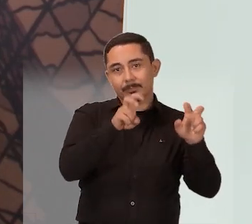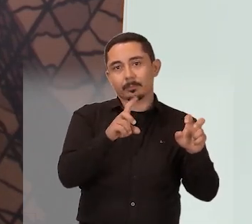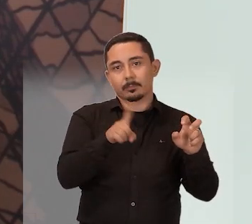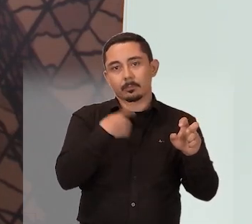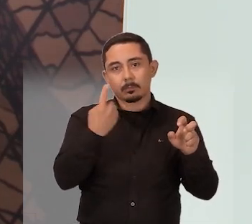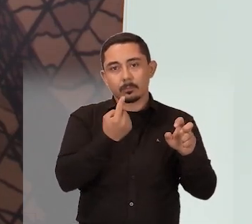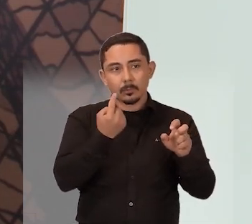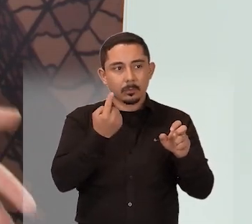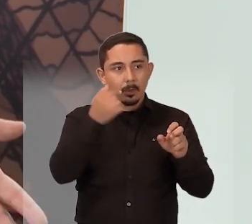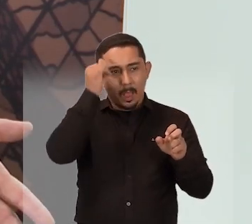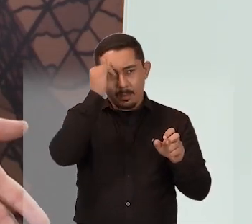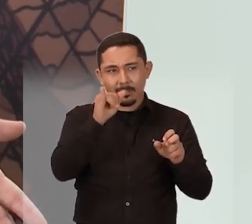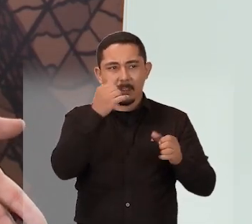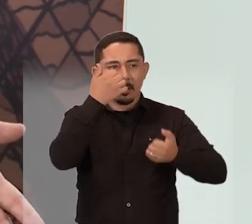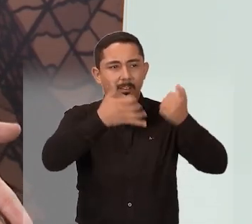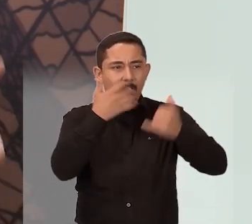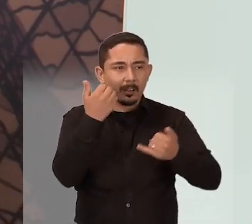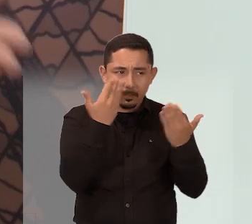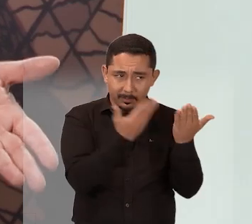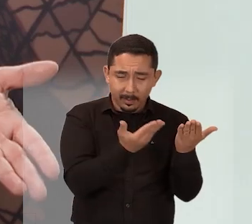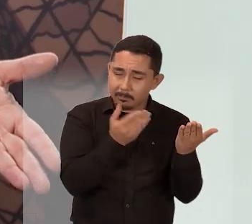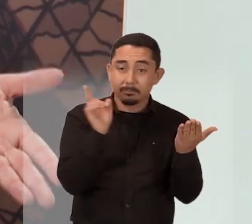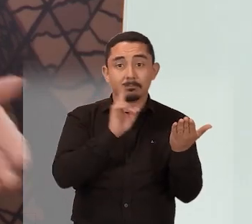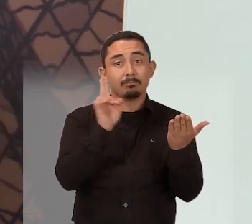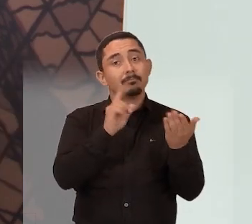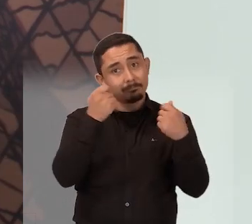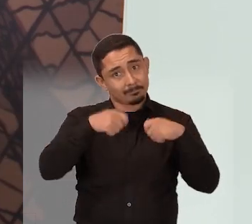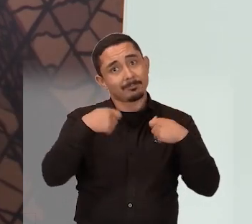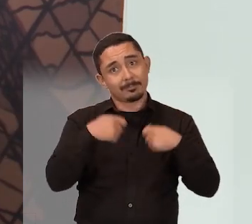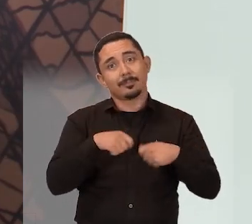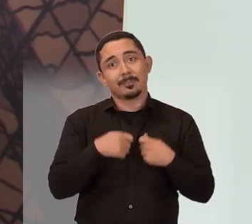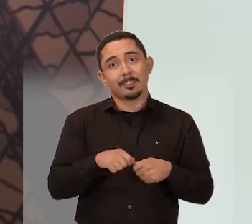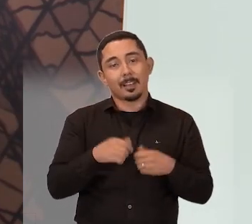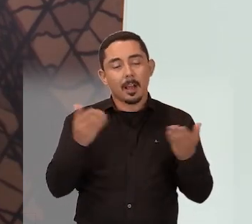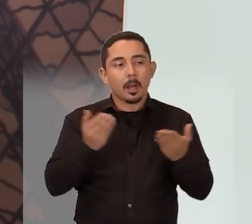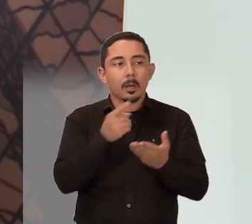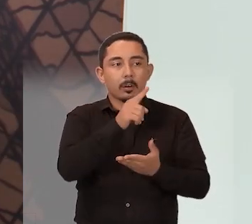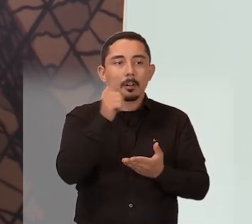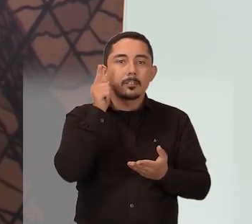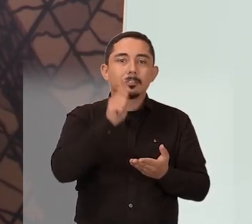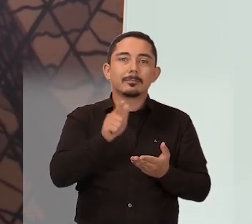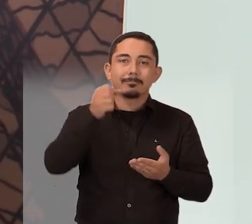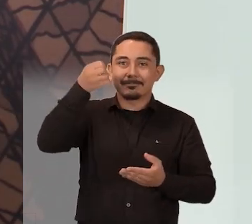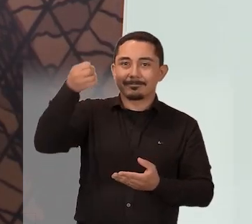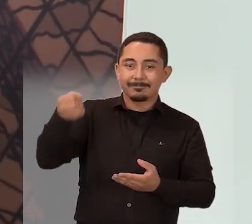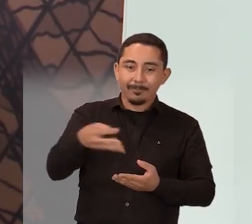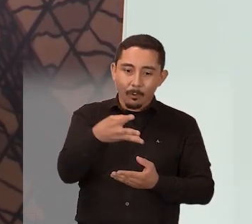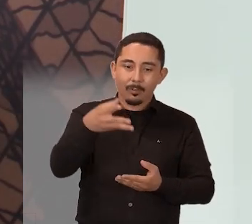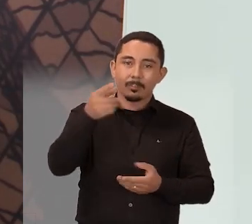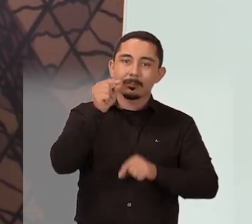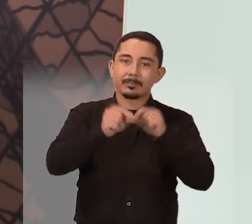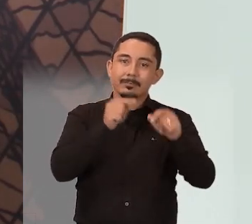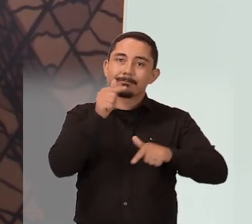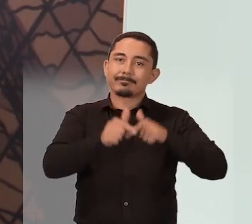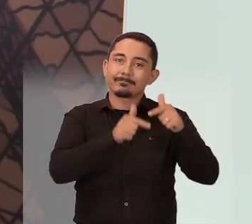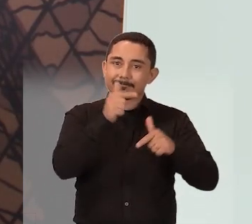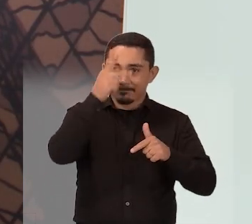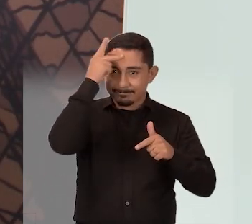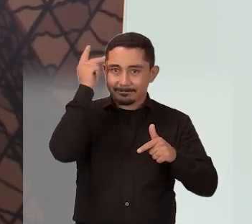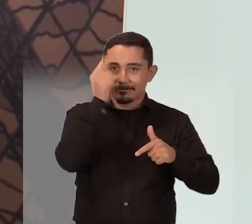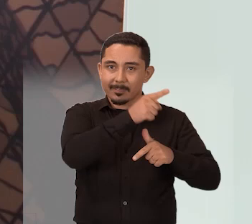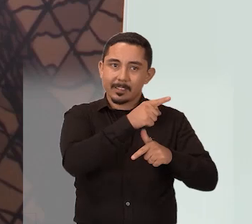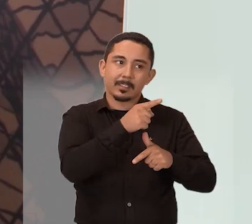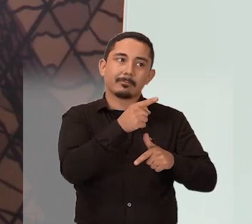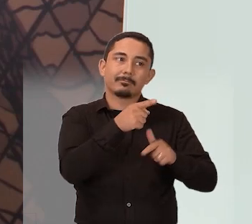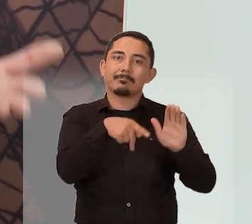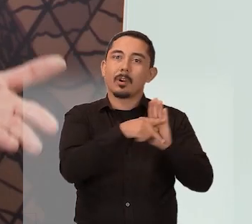importante. A gente não poderia deixar de falar com a senhora nesse momento, que já está assumindo um novo momento de